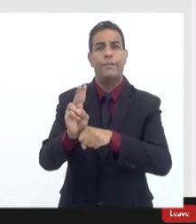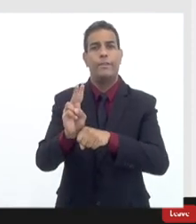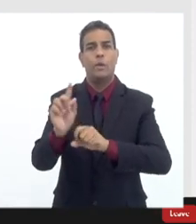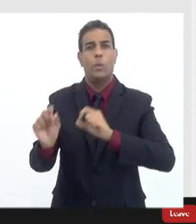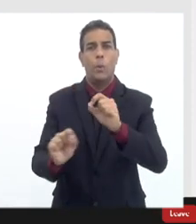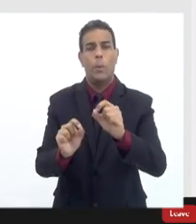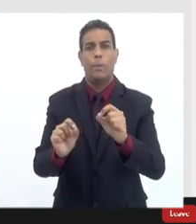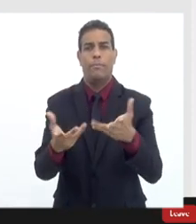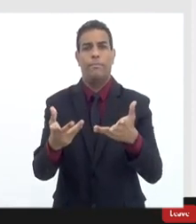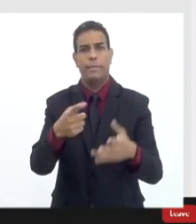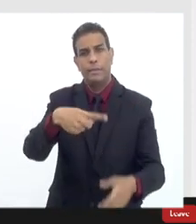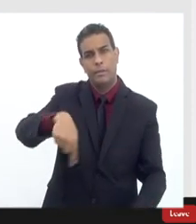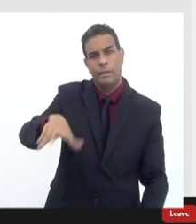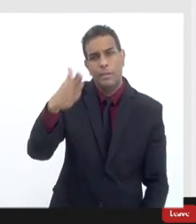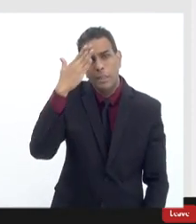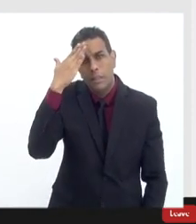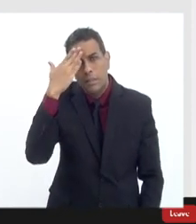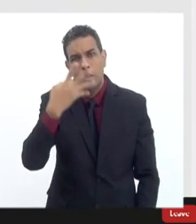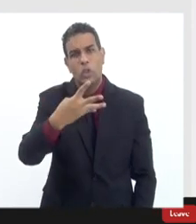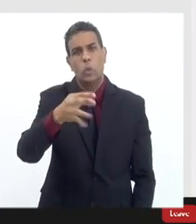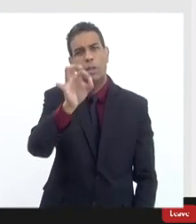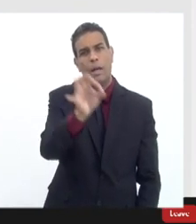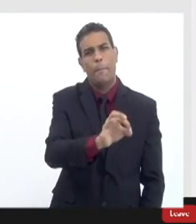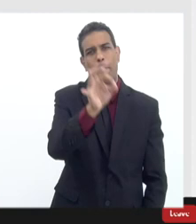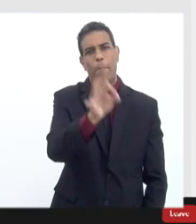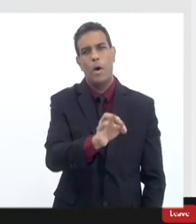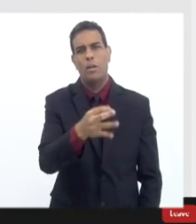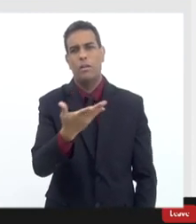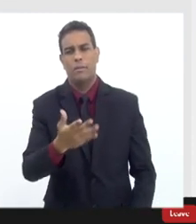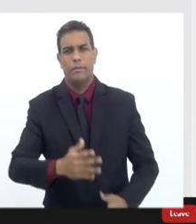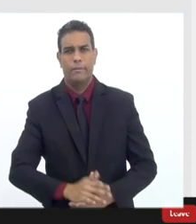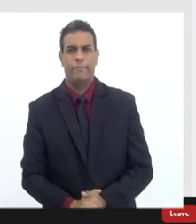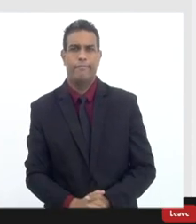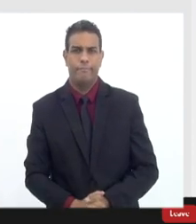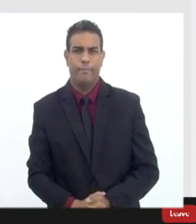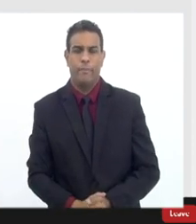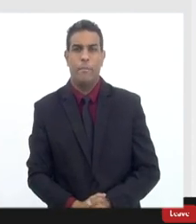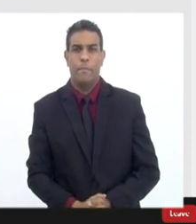e as ruins, a gente chega aí ao redor de 40%.